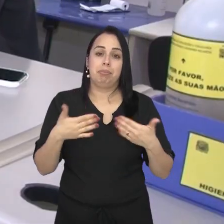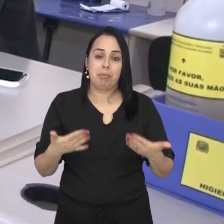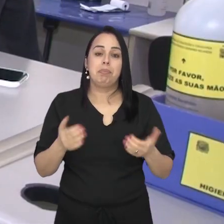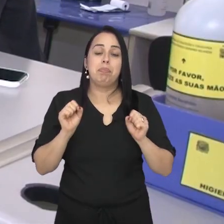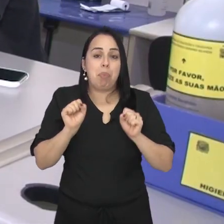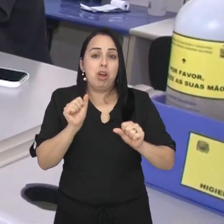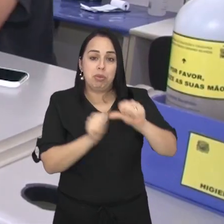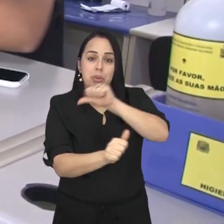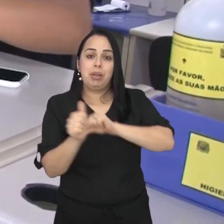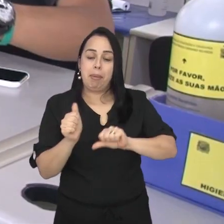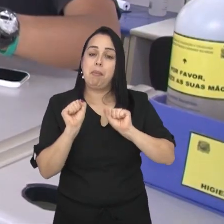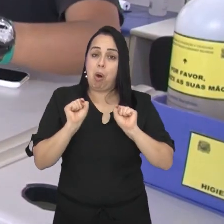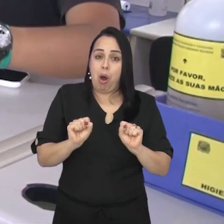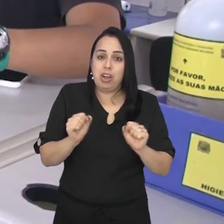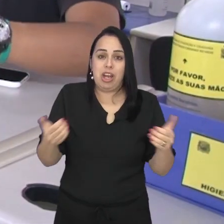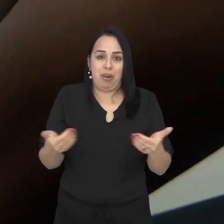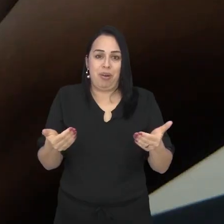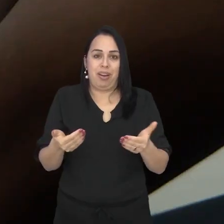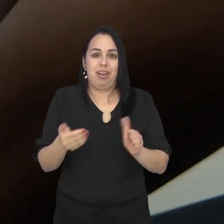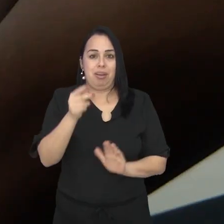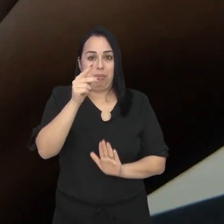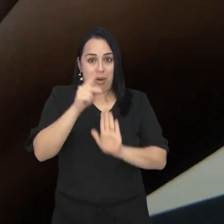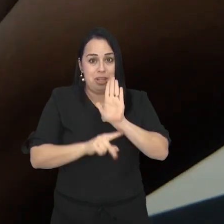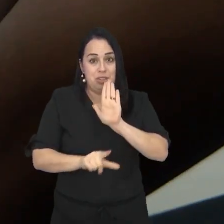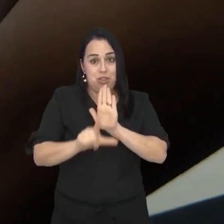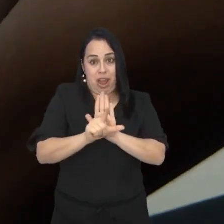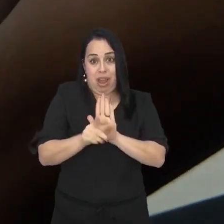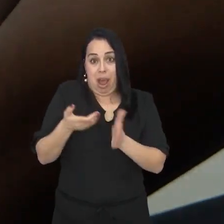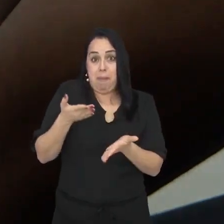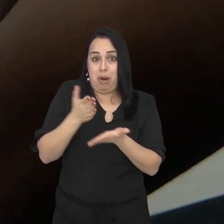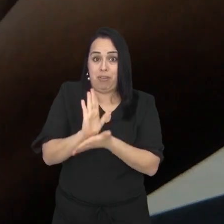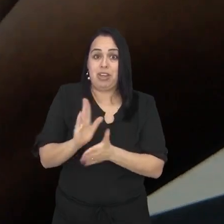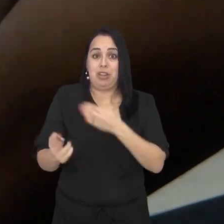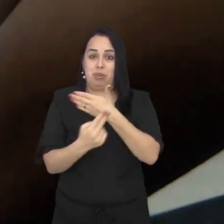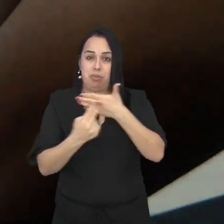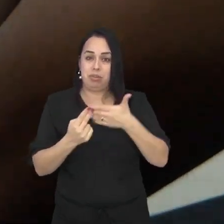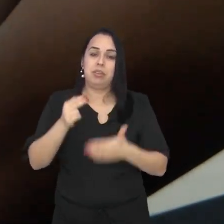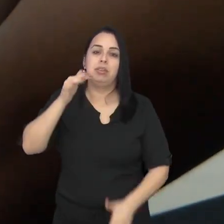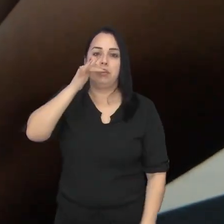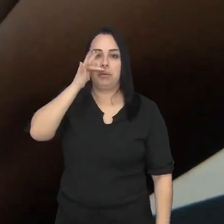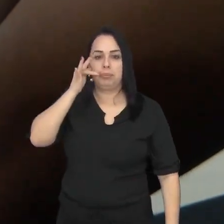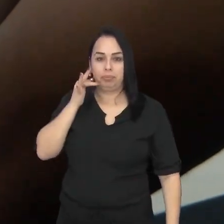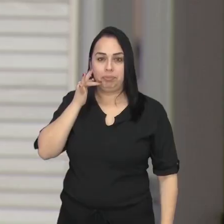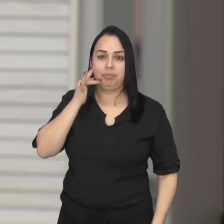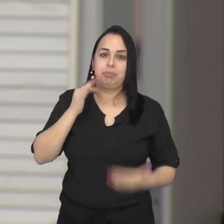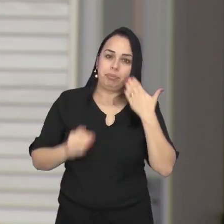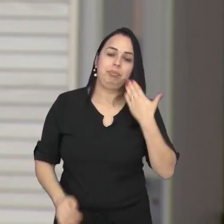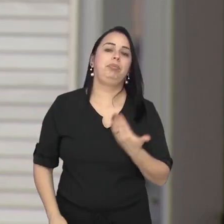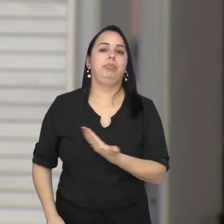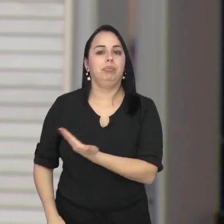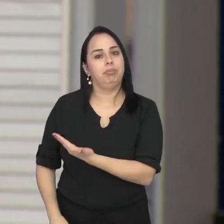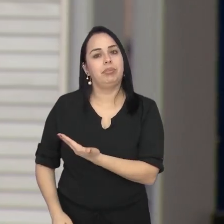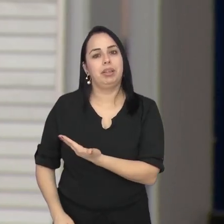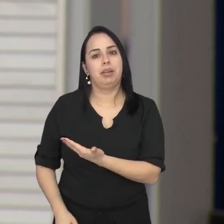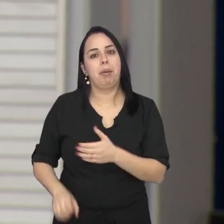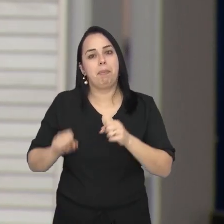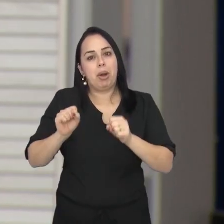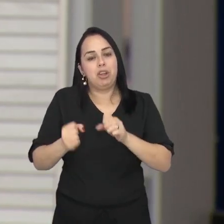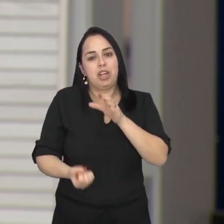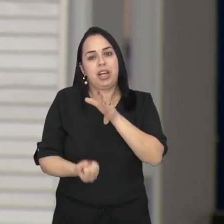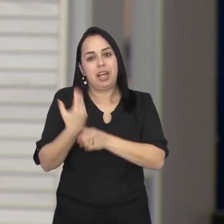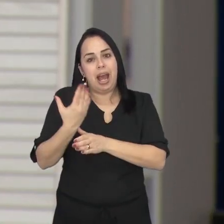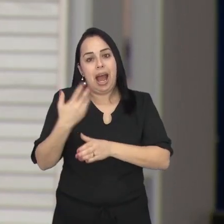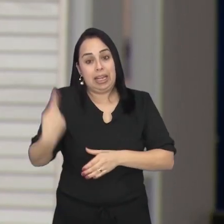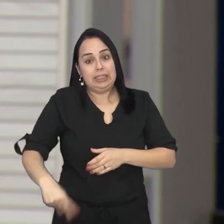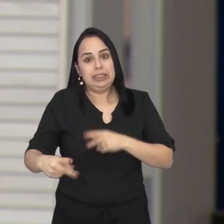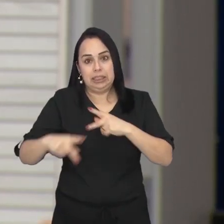Uma realidade que pode mudar. É que a Câmara aprovou um projeto de lei de autoria do vereador Fabião Zagueiro que vai